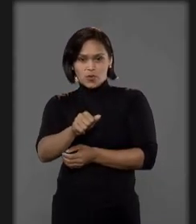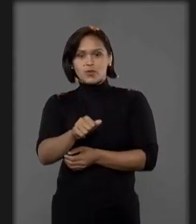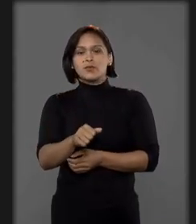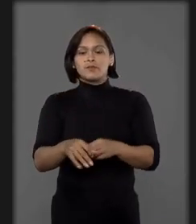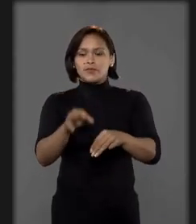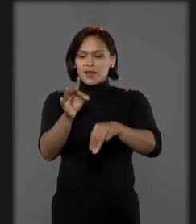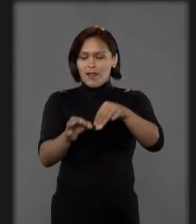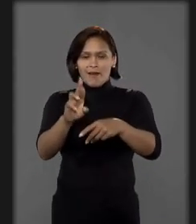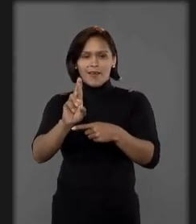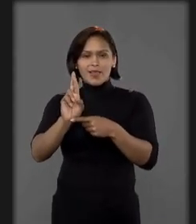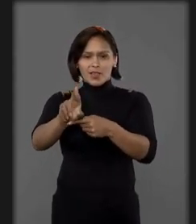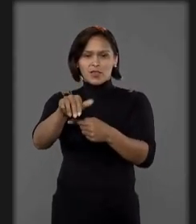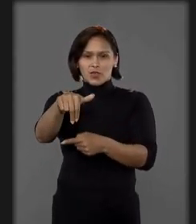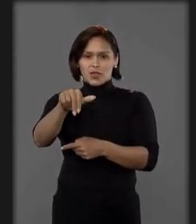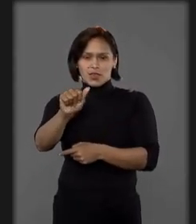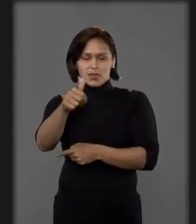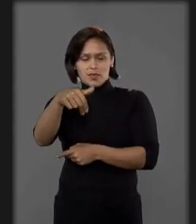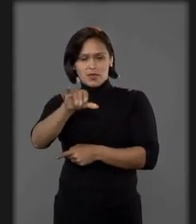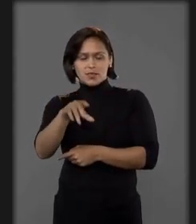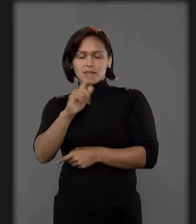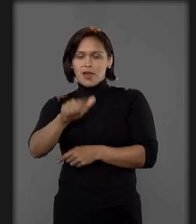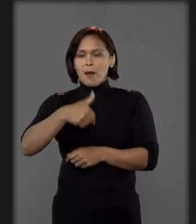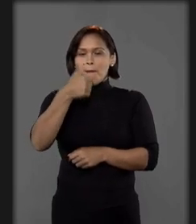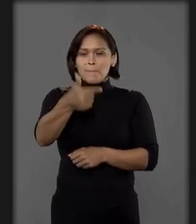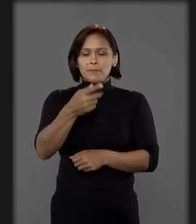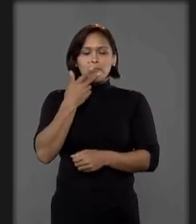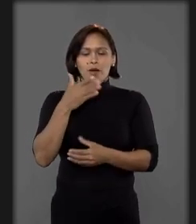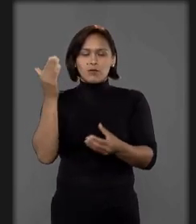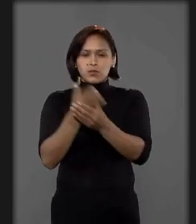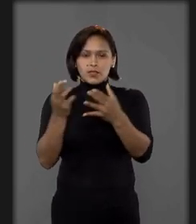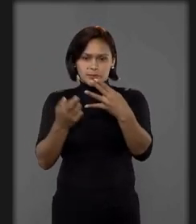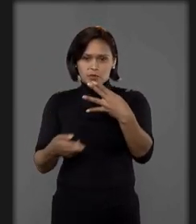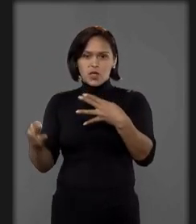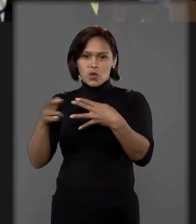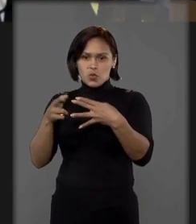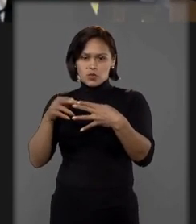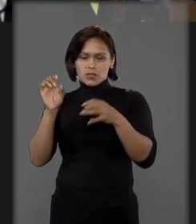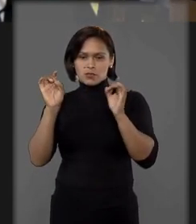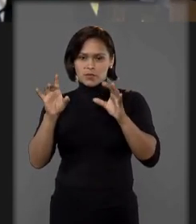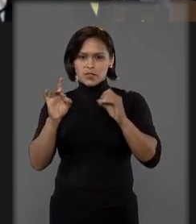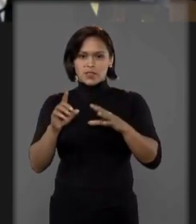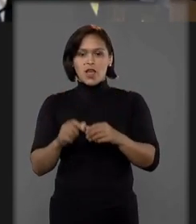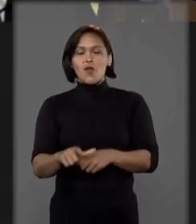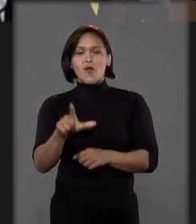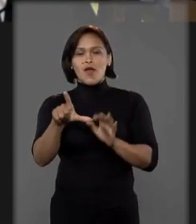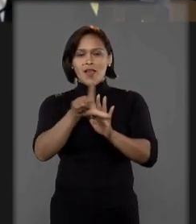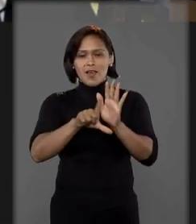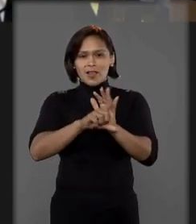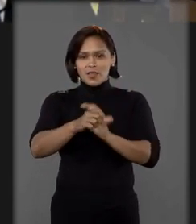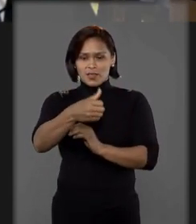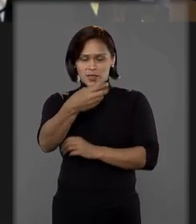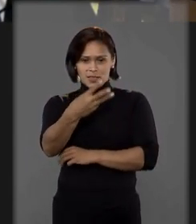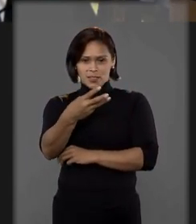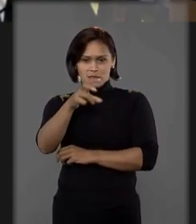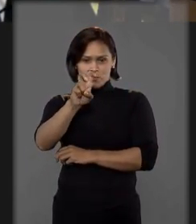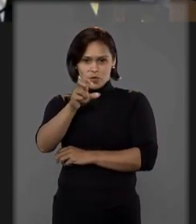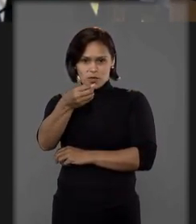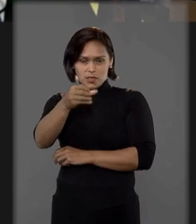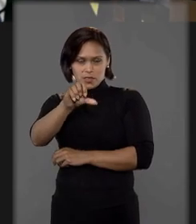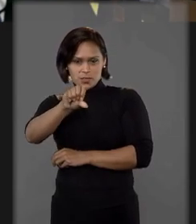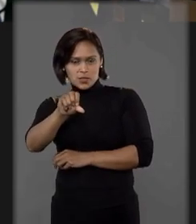A relatora, ministra Nancy Andrighi, explicou que após a interposição do recurso especial, passou a valer a Lei 3.509,